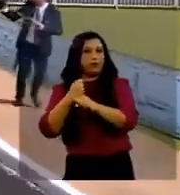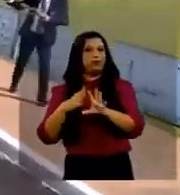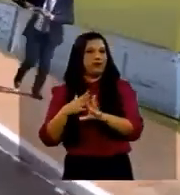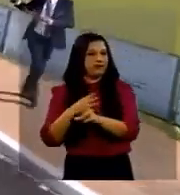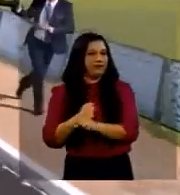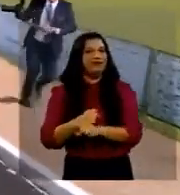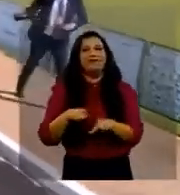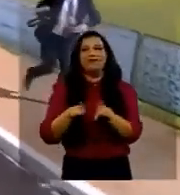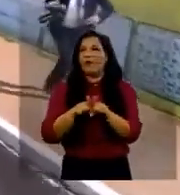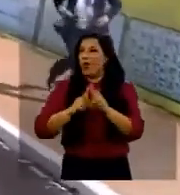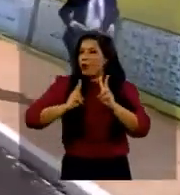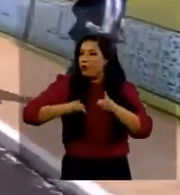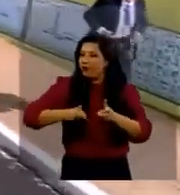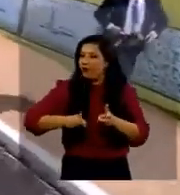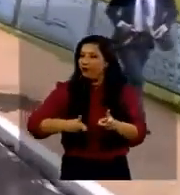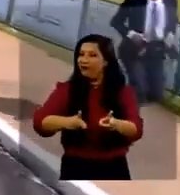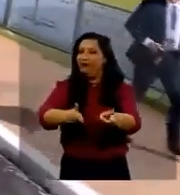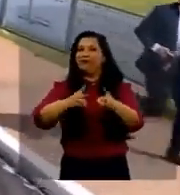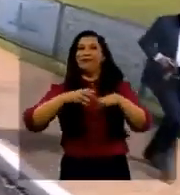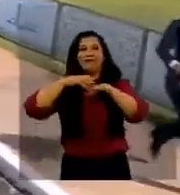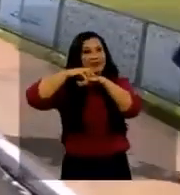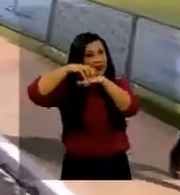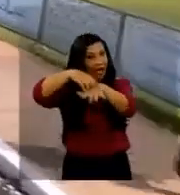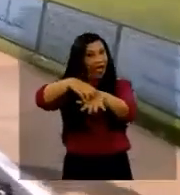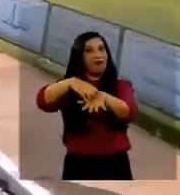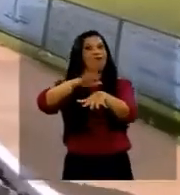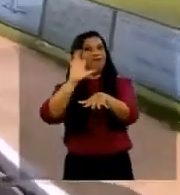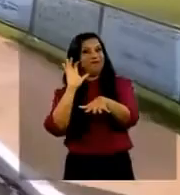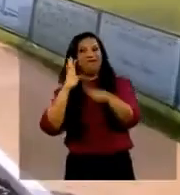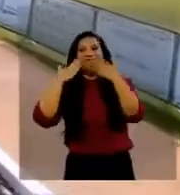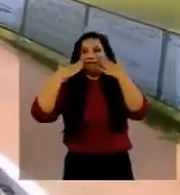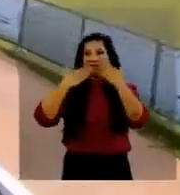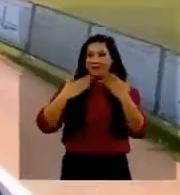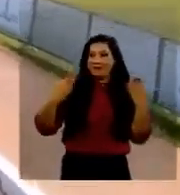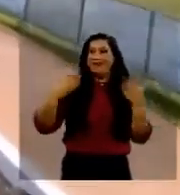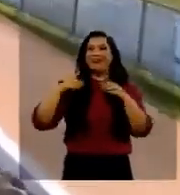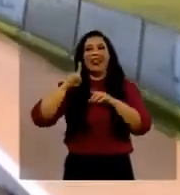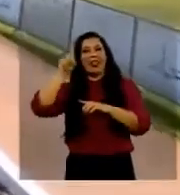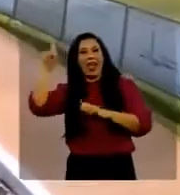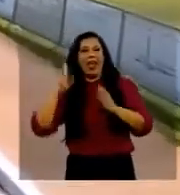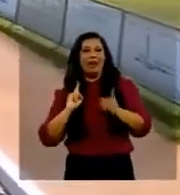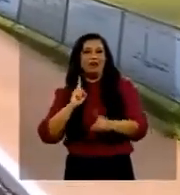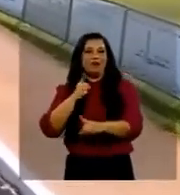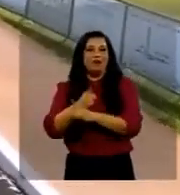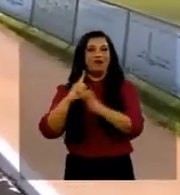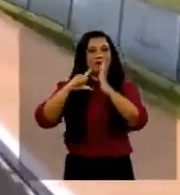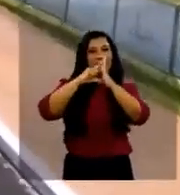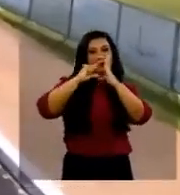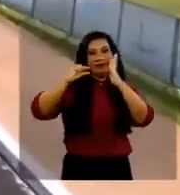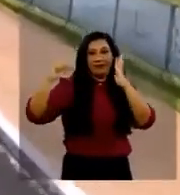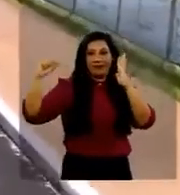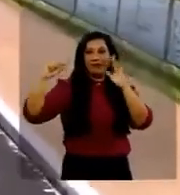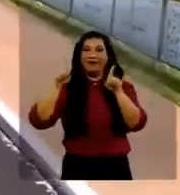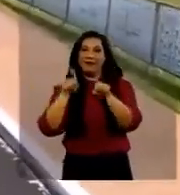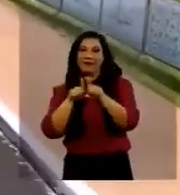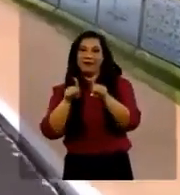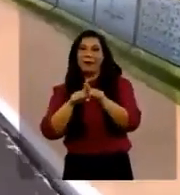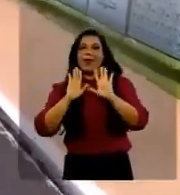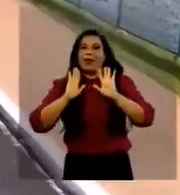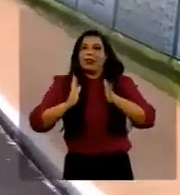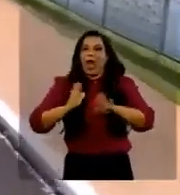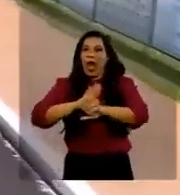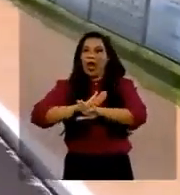E continuando com o carro aberto, né, Paulo? Seguindo para o Palácio do Planalto. Dando seguimento aí ao rito